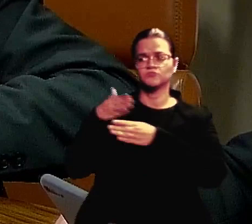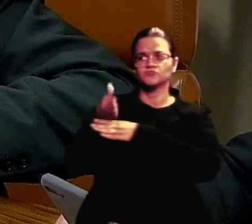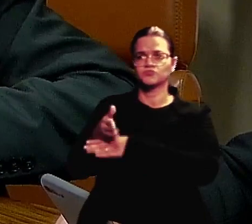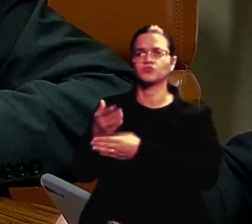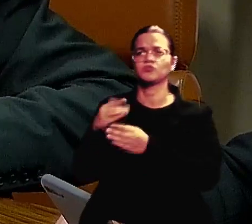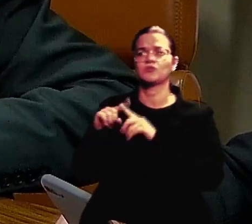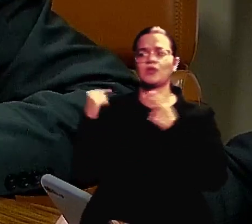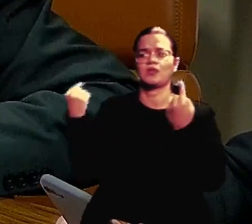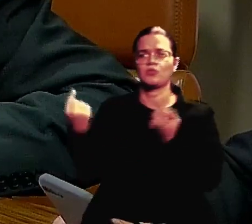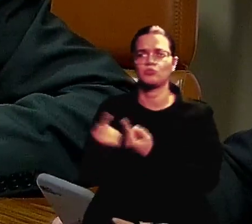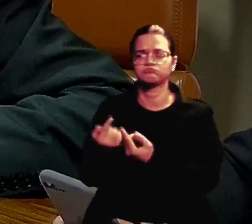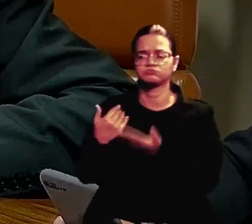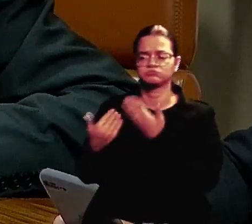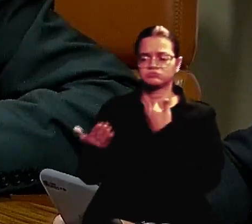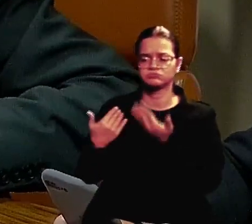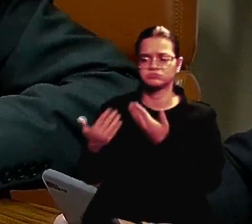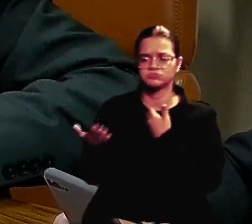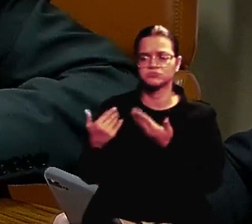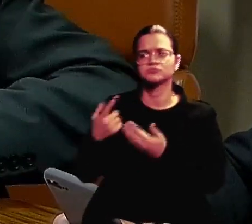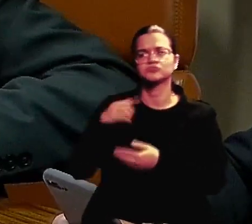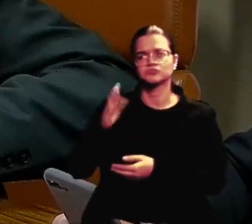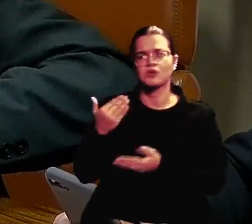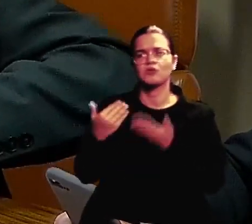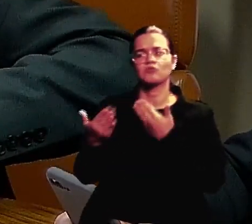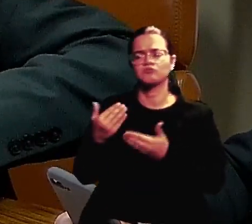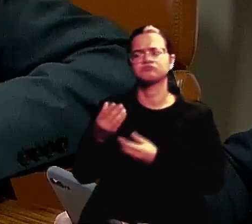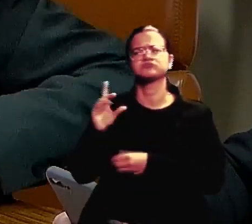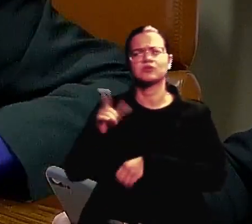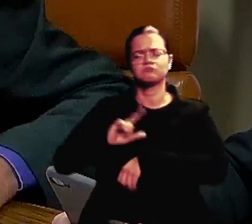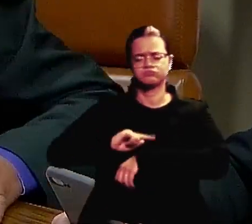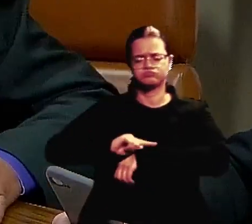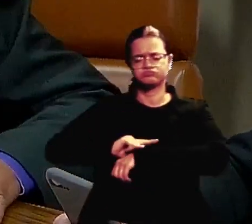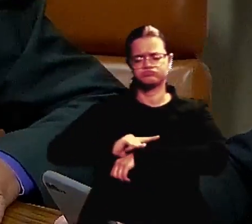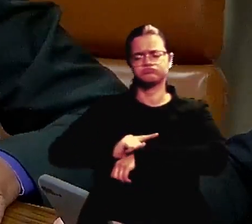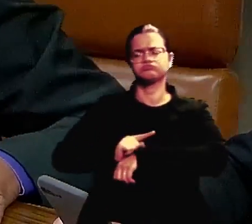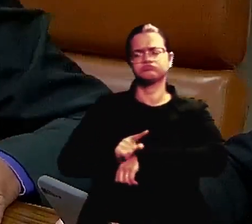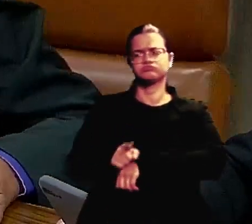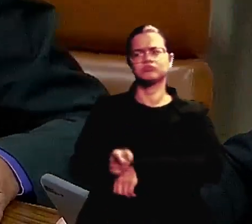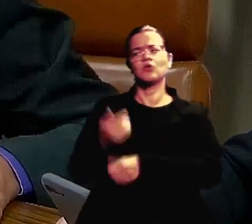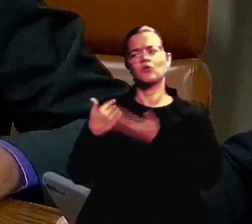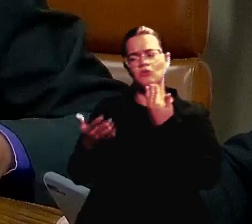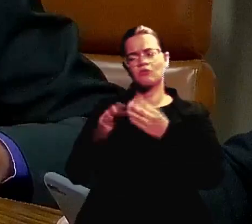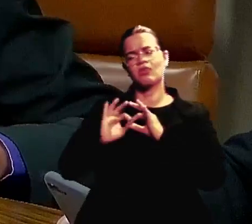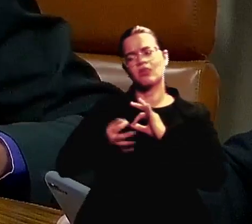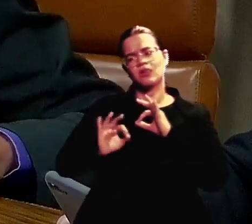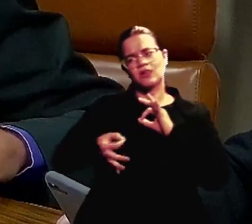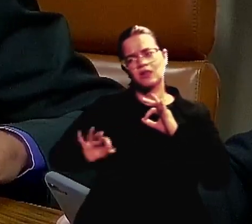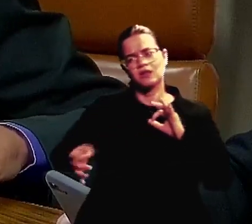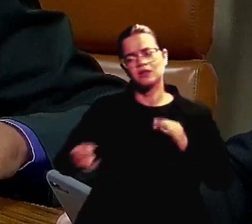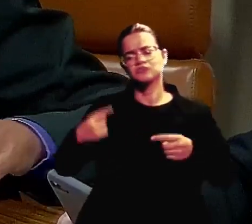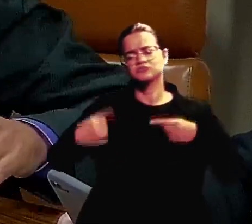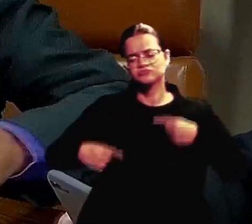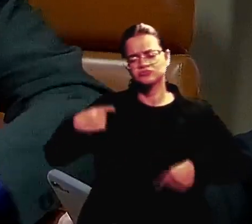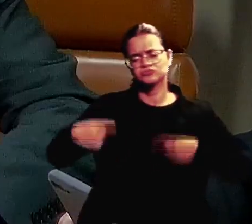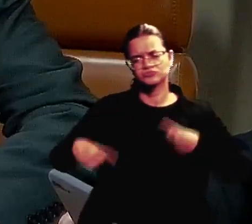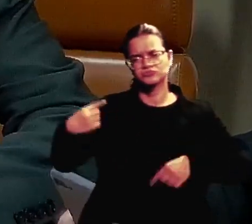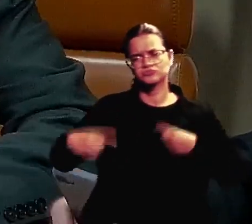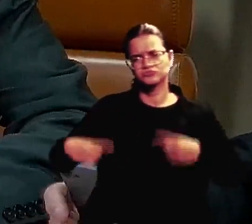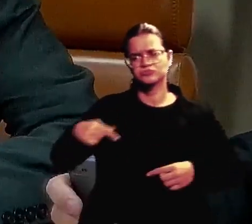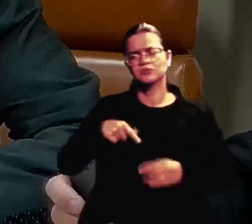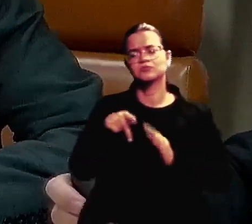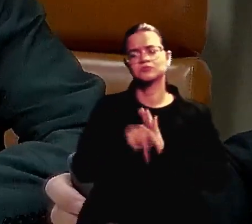uma reunião, nós conversamos por um bom tempo, né? Discutimos bastante esse